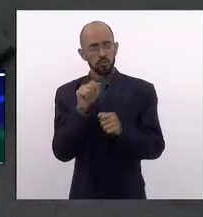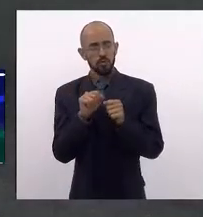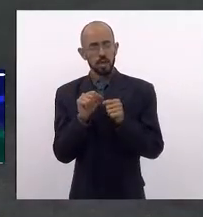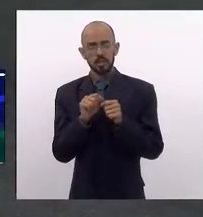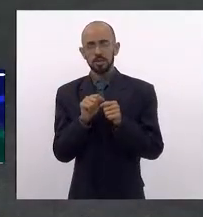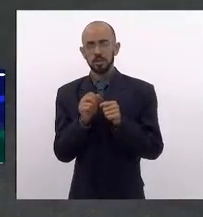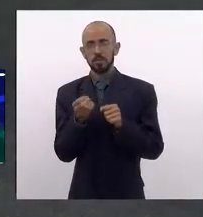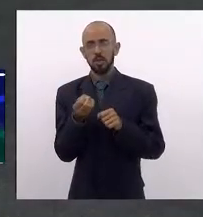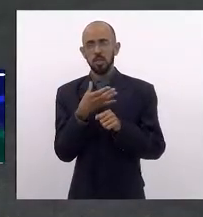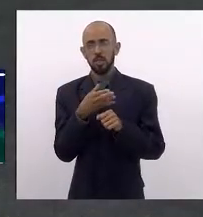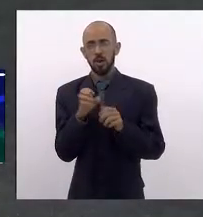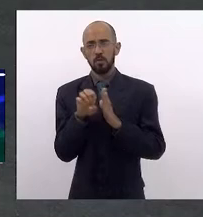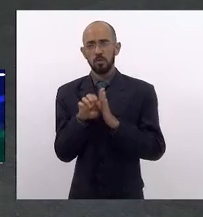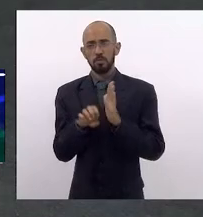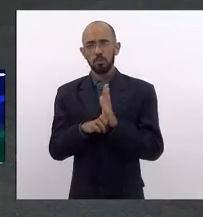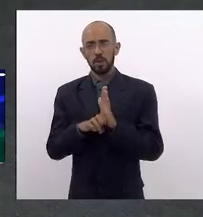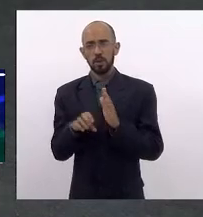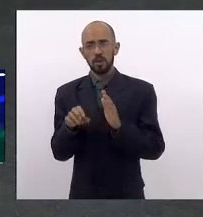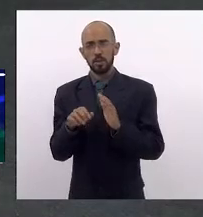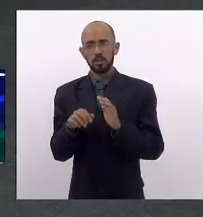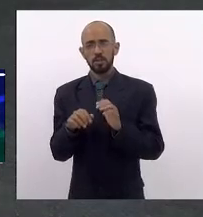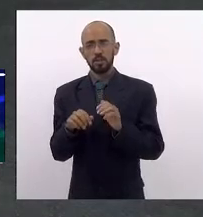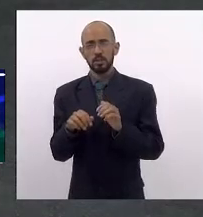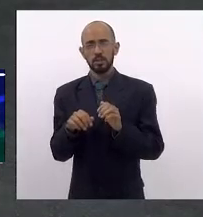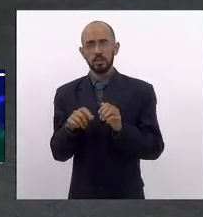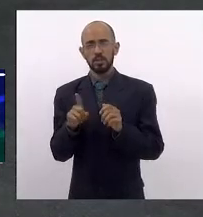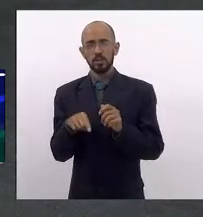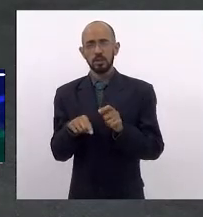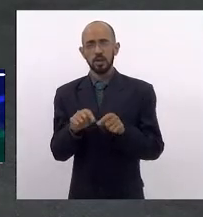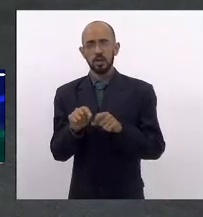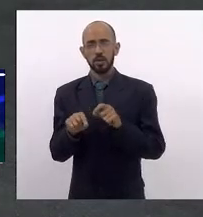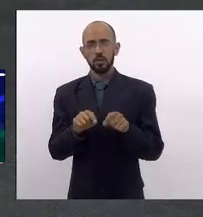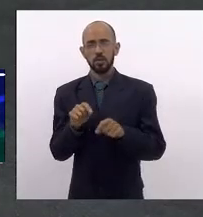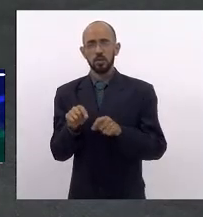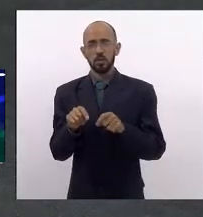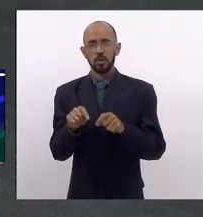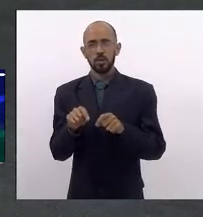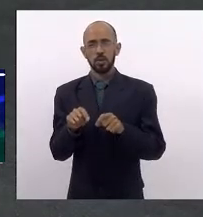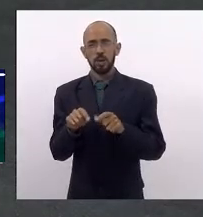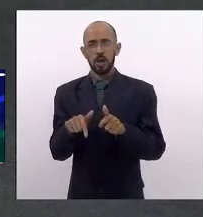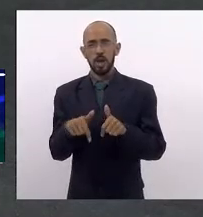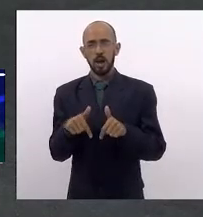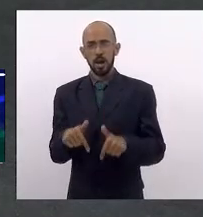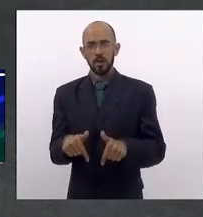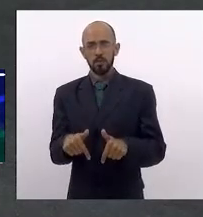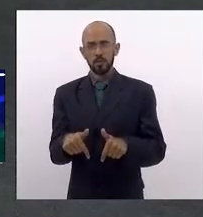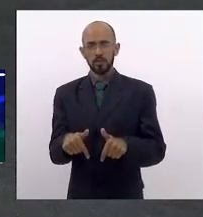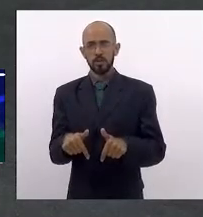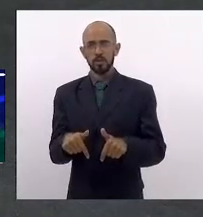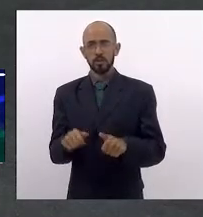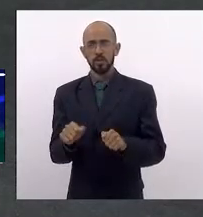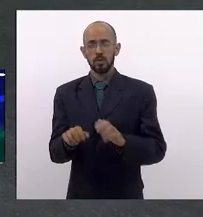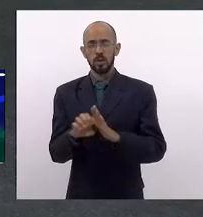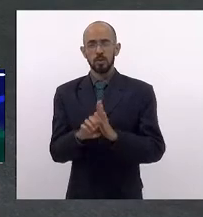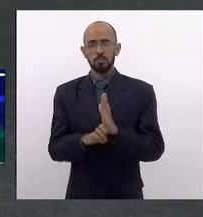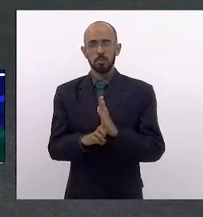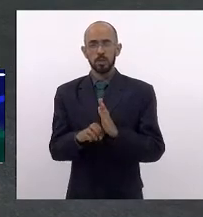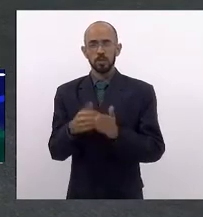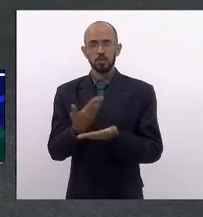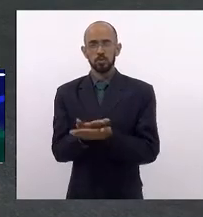uma nova emenda uma sub menda que a efetividade da presente lei estará condicionada à apresentação do estudo de impacto